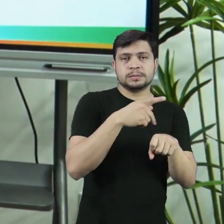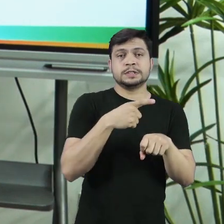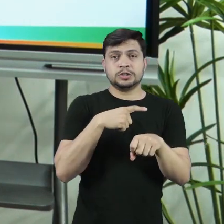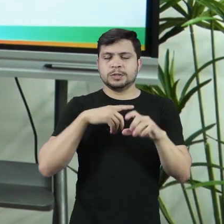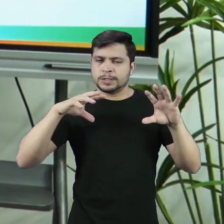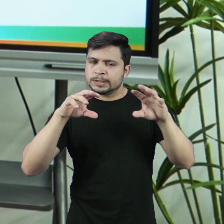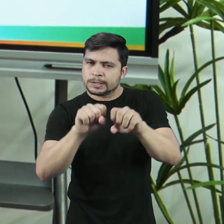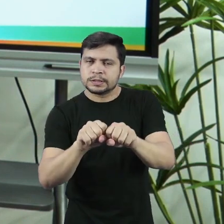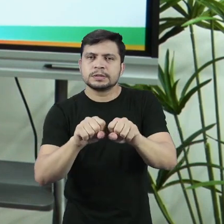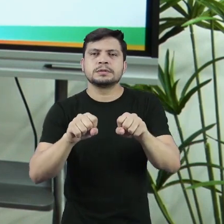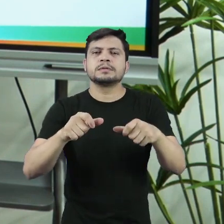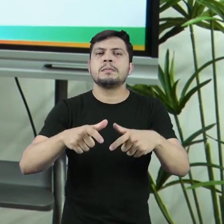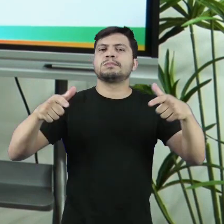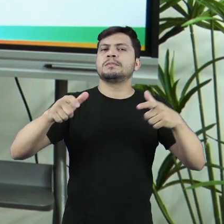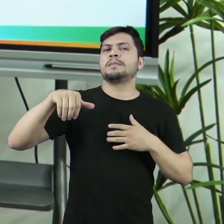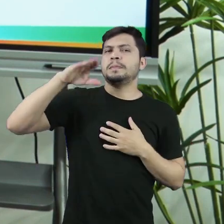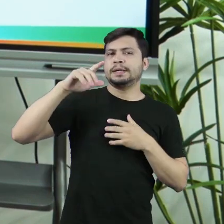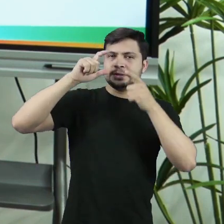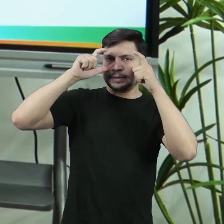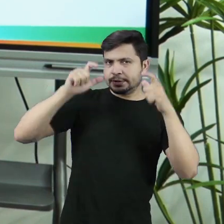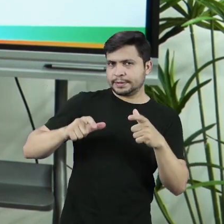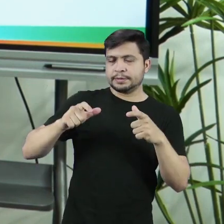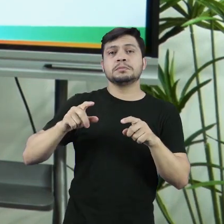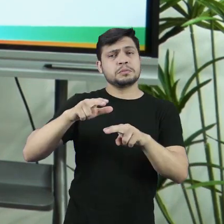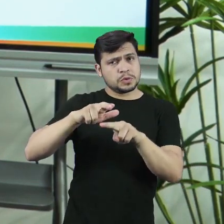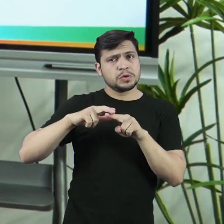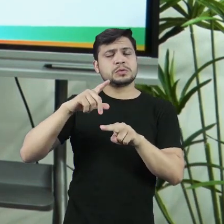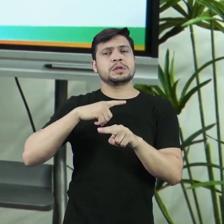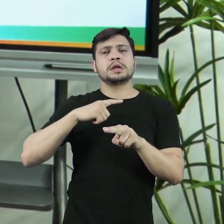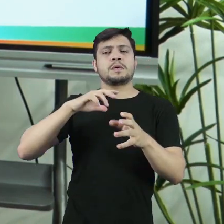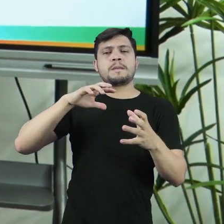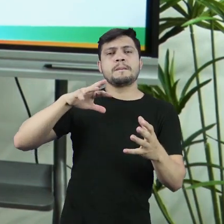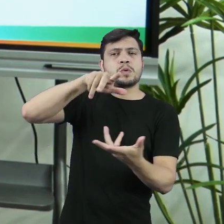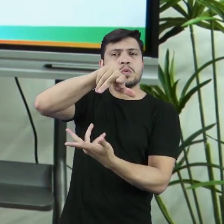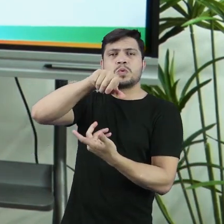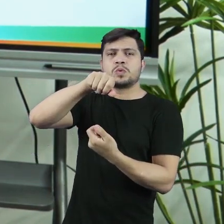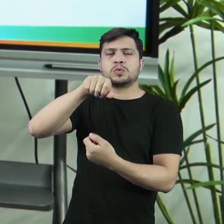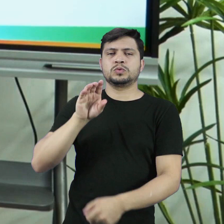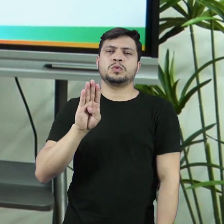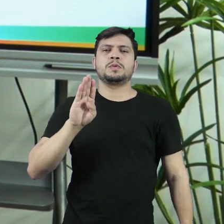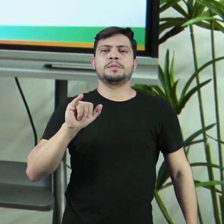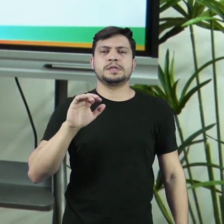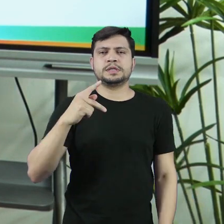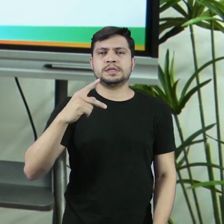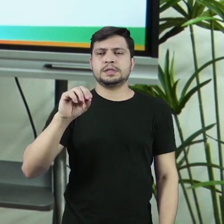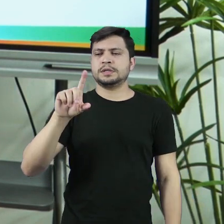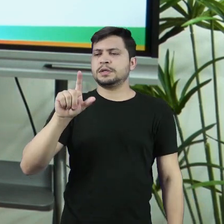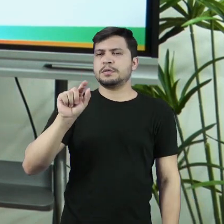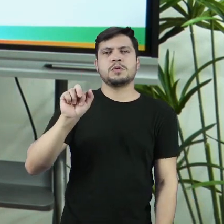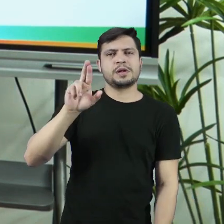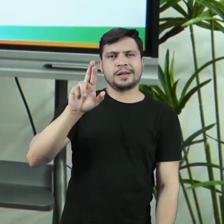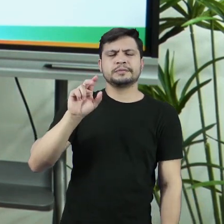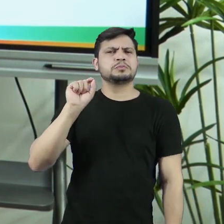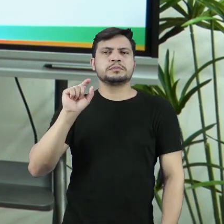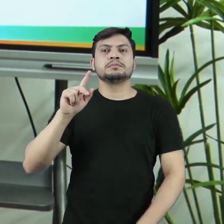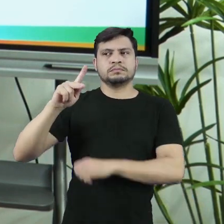mundo que a gente chama de bipolarizado, o mundo bipolar, onde nós temos duas grandes potências e cada uma dessas duas grandes